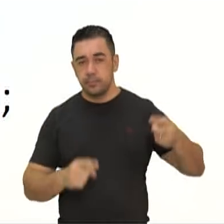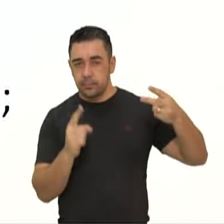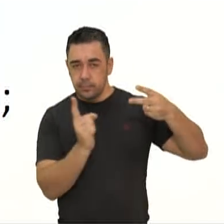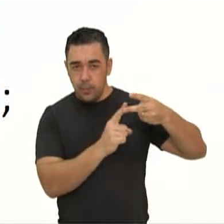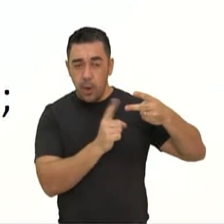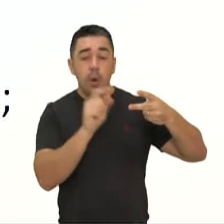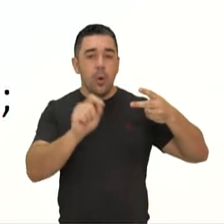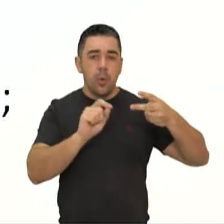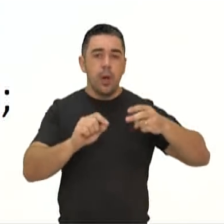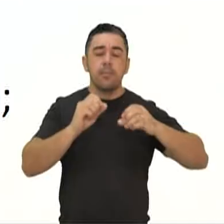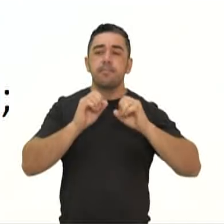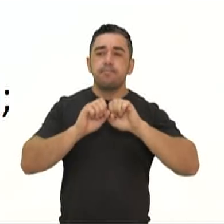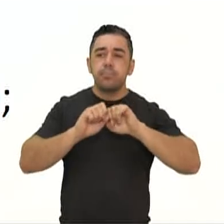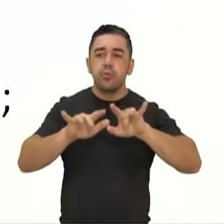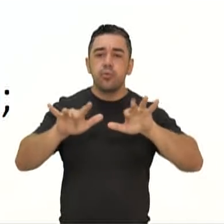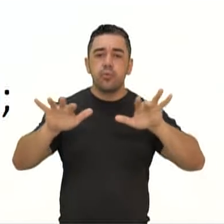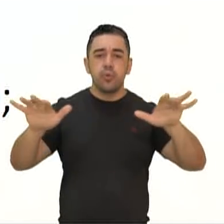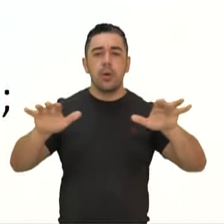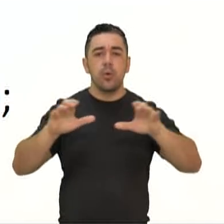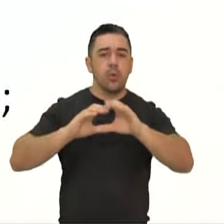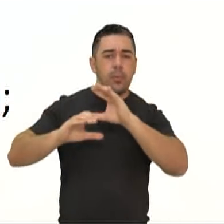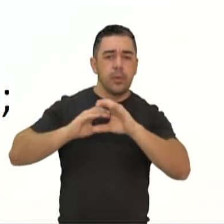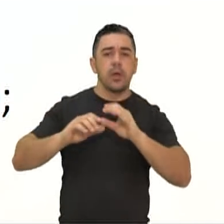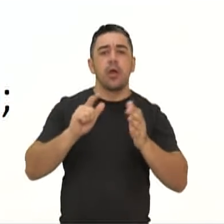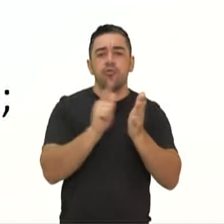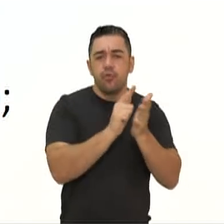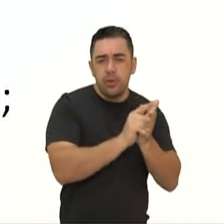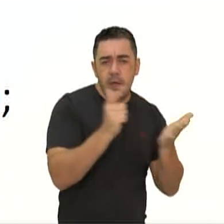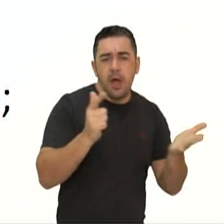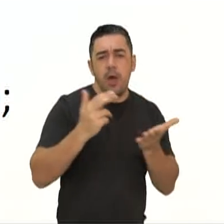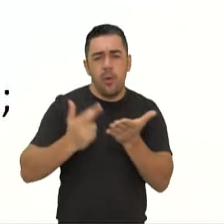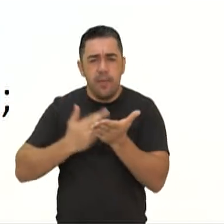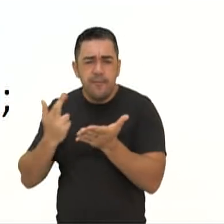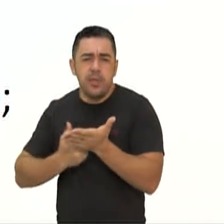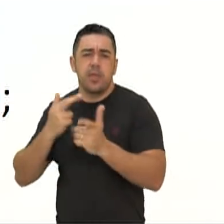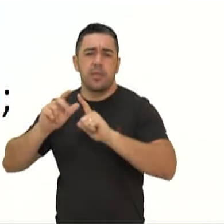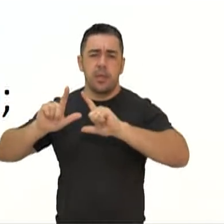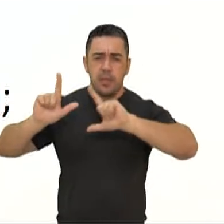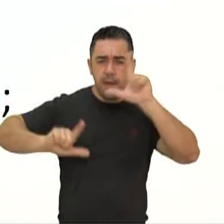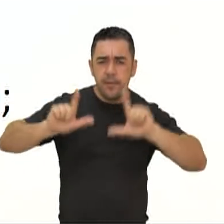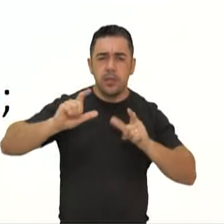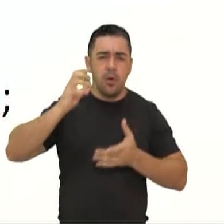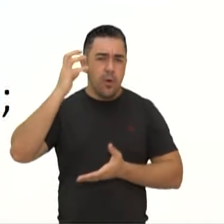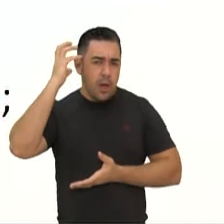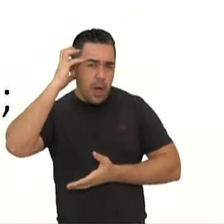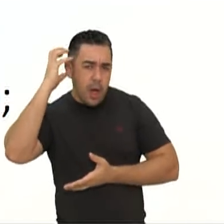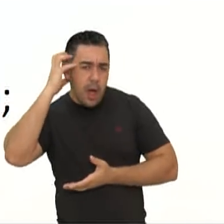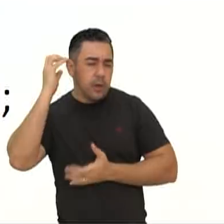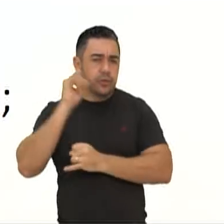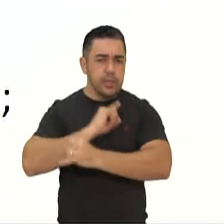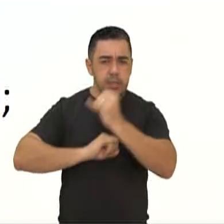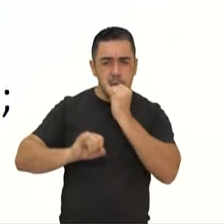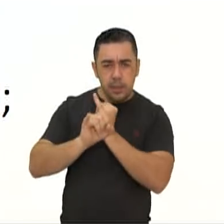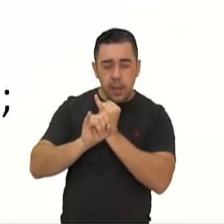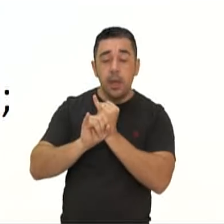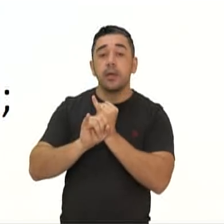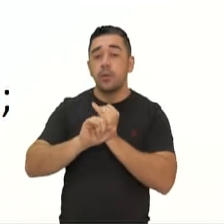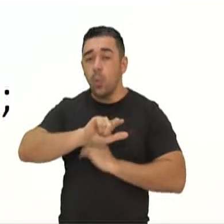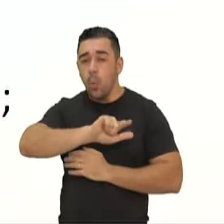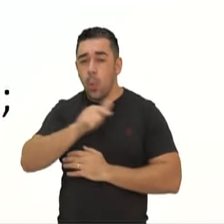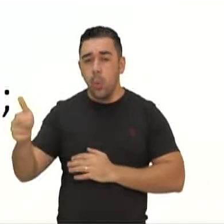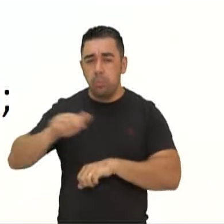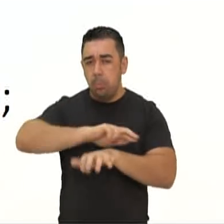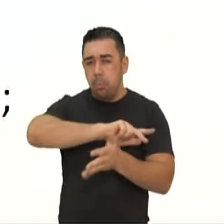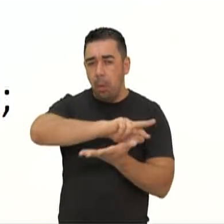principais meios de comunicação, jornais, revistas, meios televisivos, rádio, internet, dentre